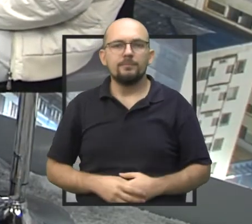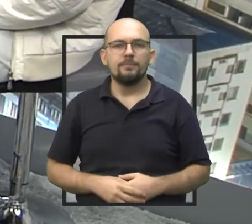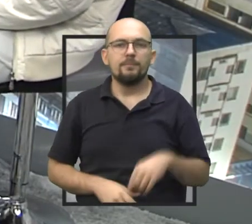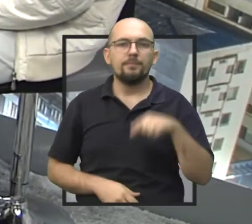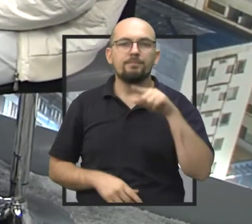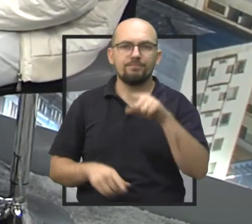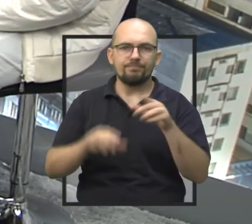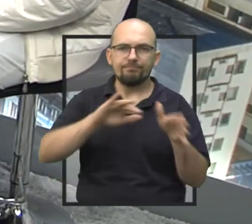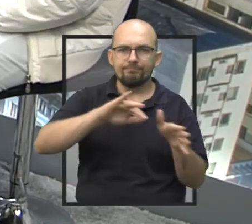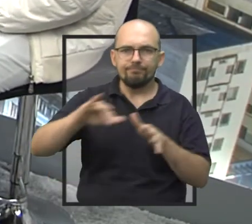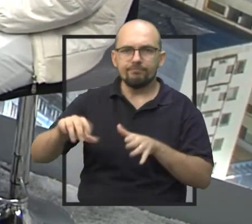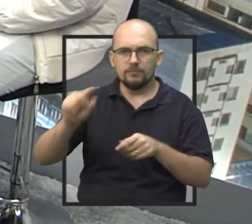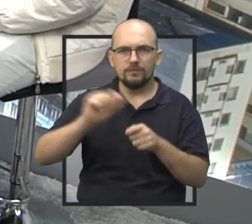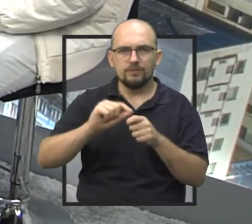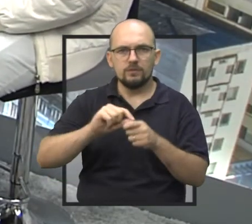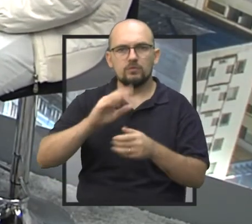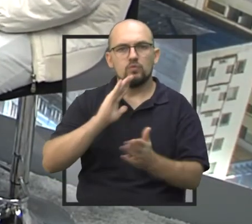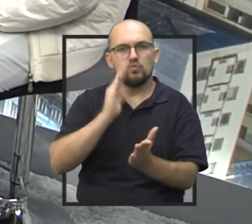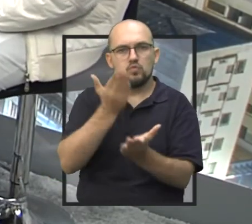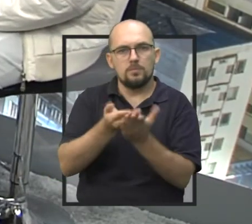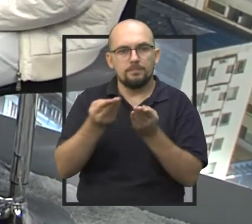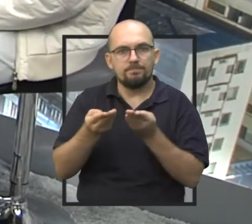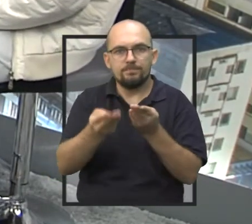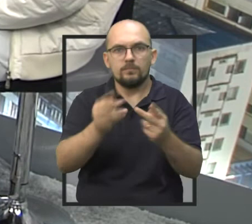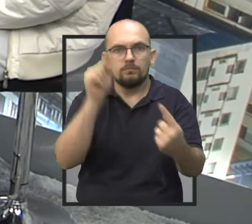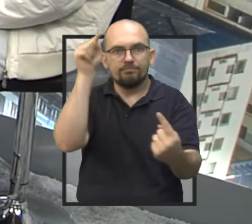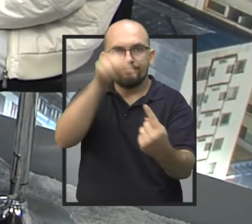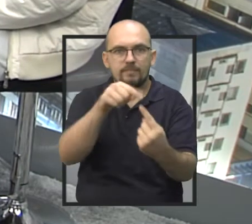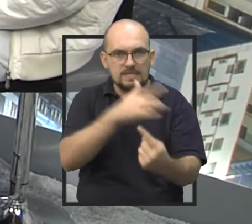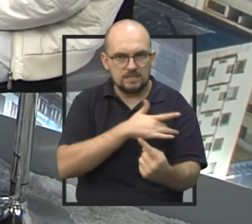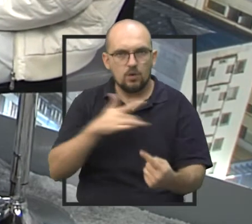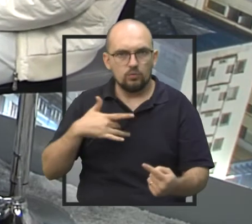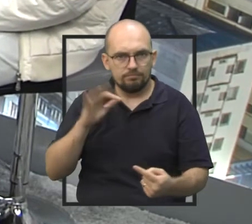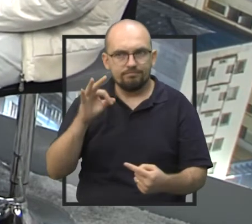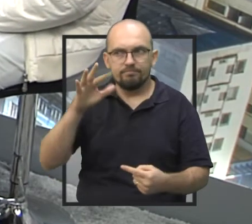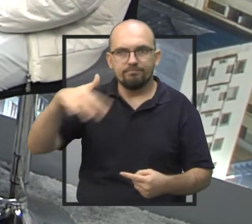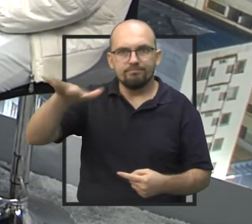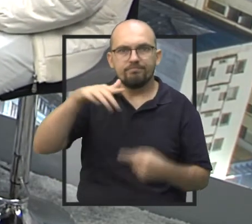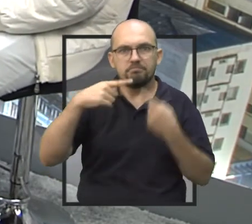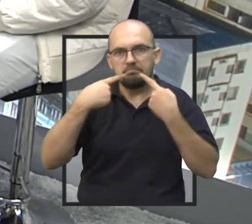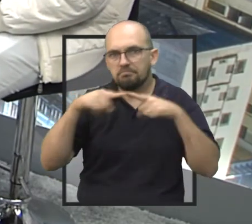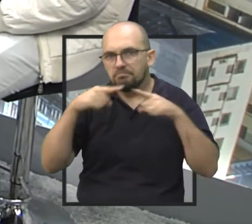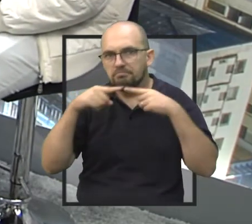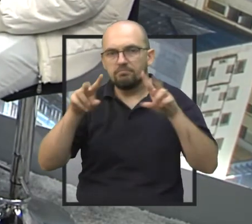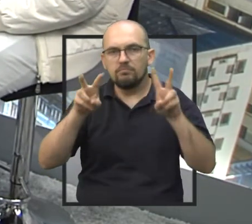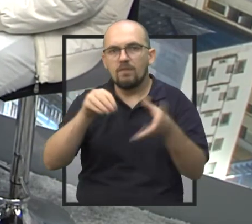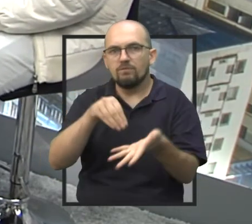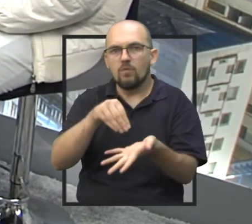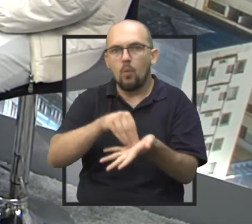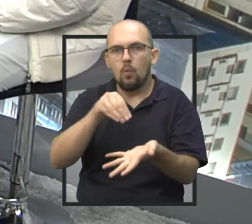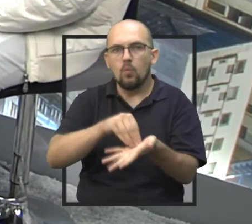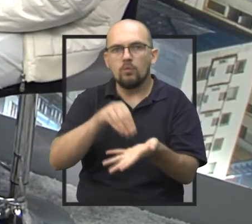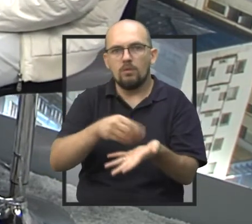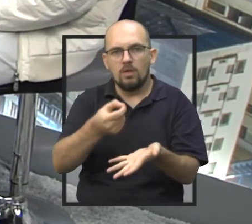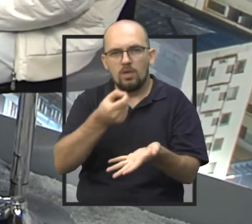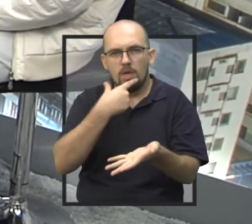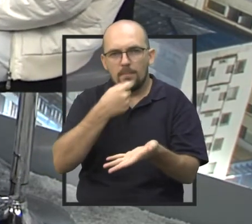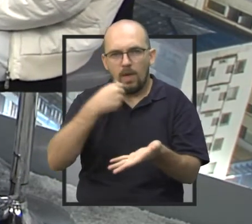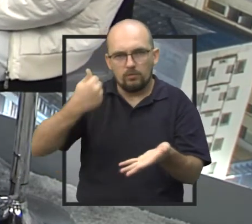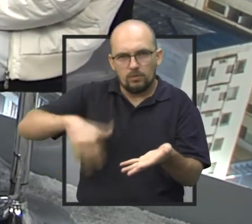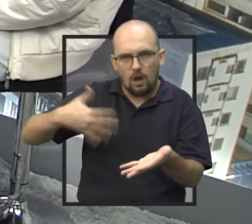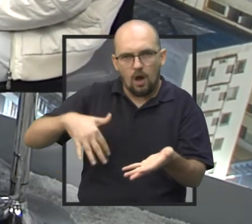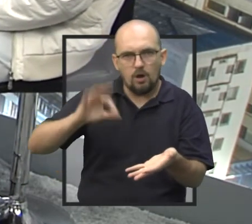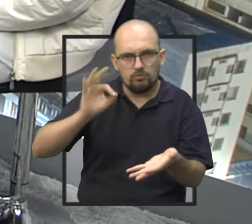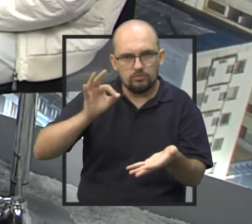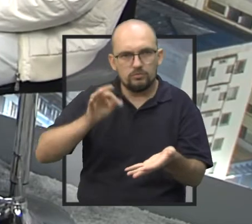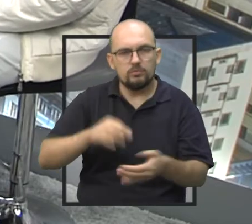alguns requerimentos também direcionados à área da saúde. O senhor recebeu queixas de moradores sobre a falta de medicamentos de alto